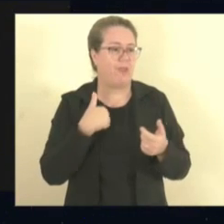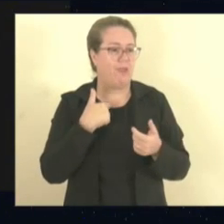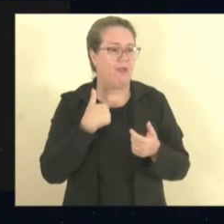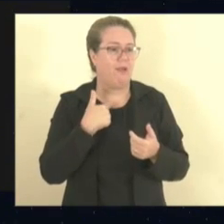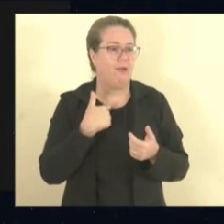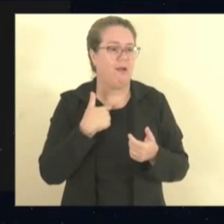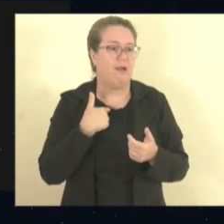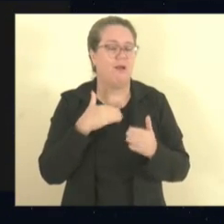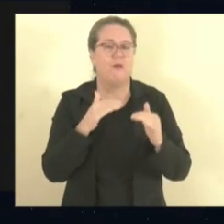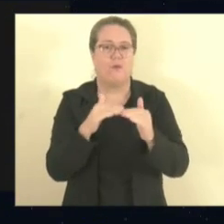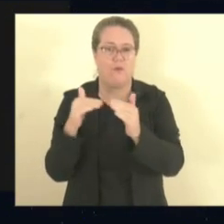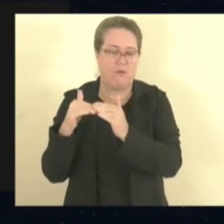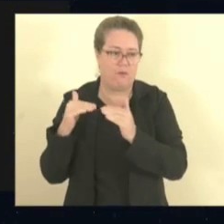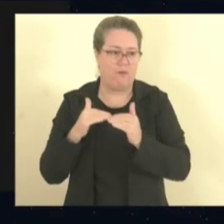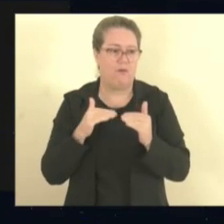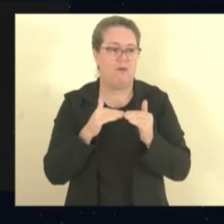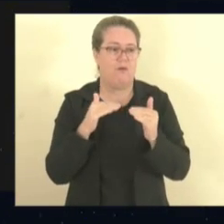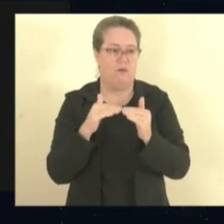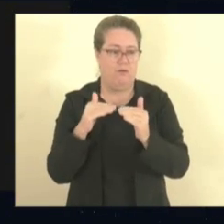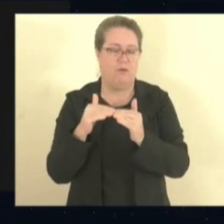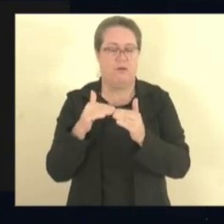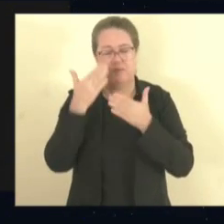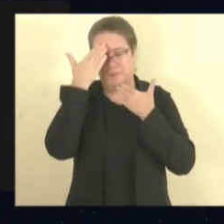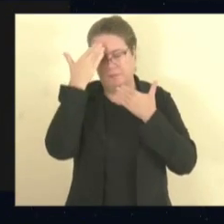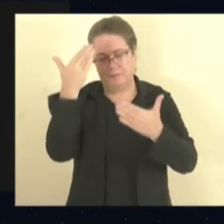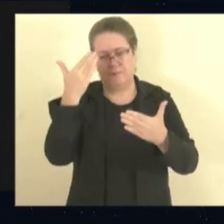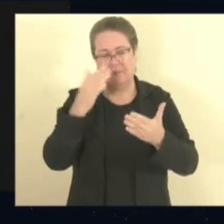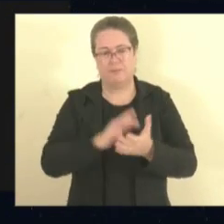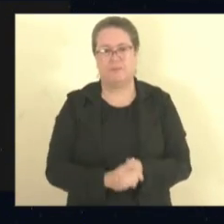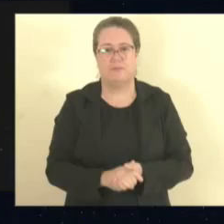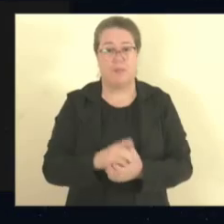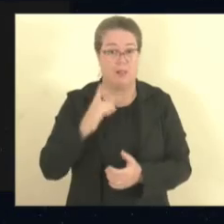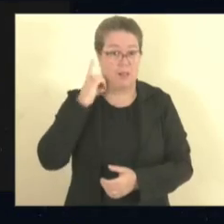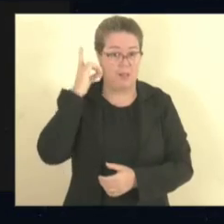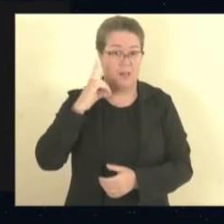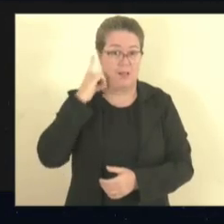acompanhar o relator, excelência. Obrigado, deputado Denílio.